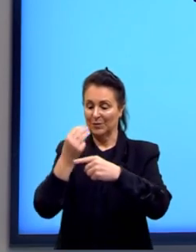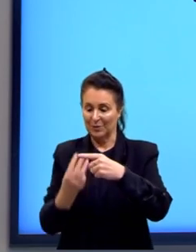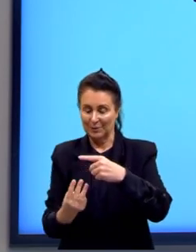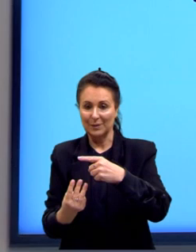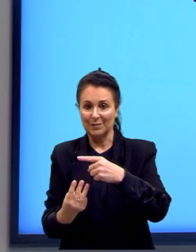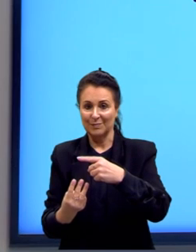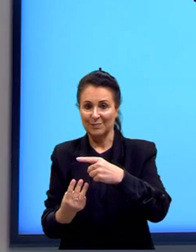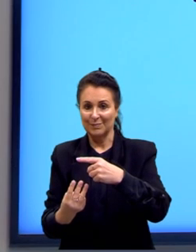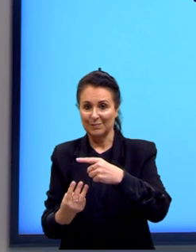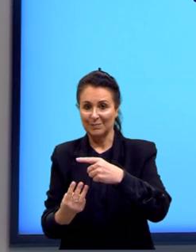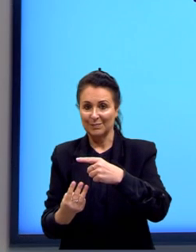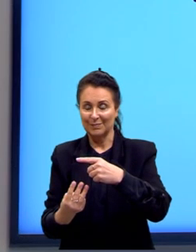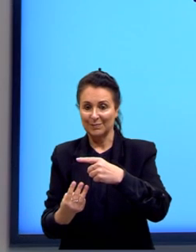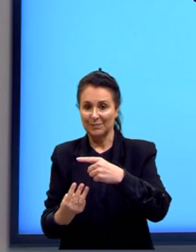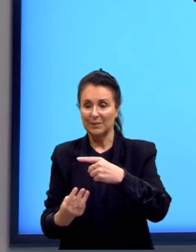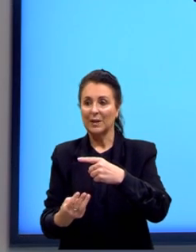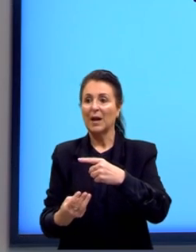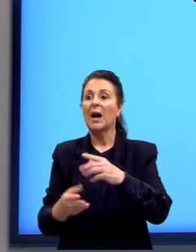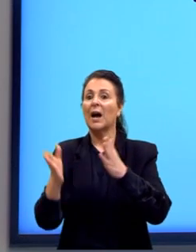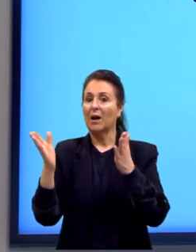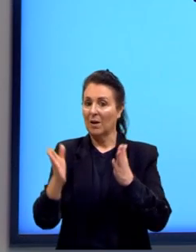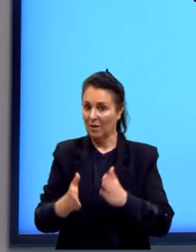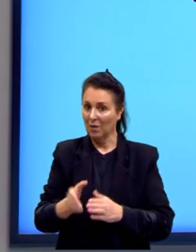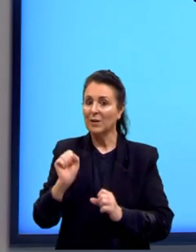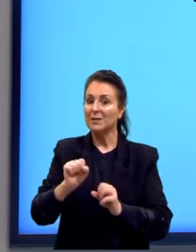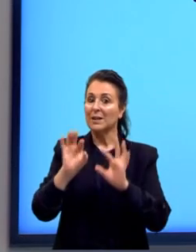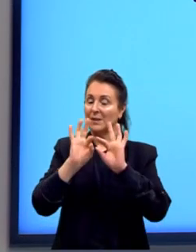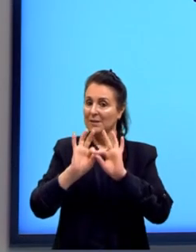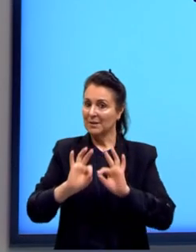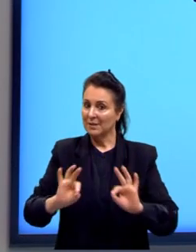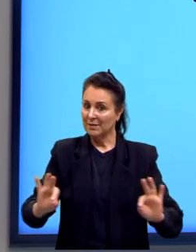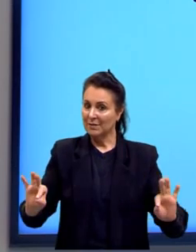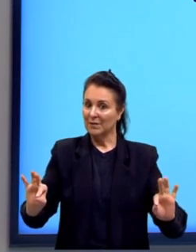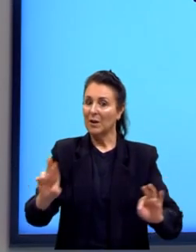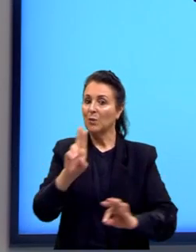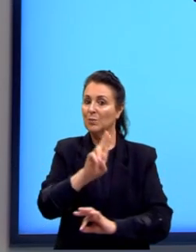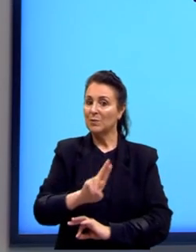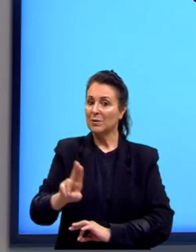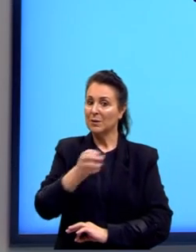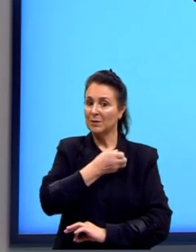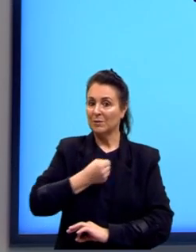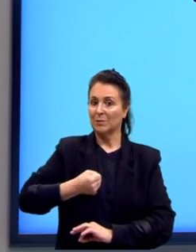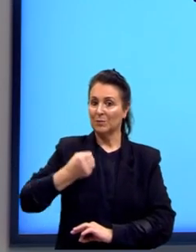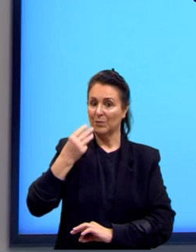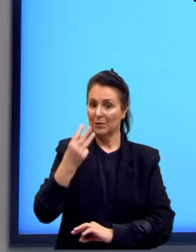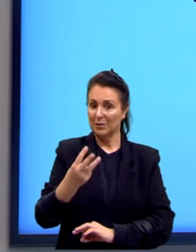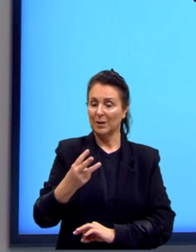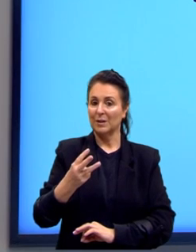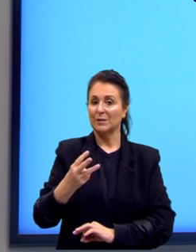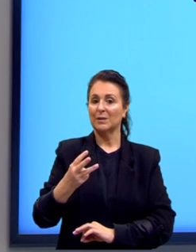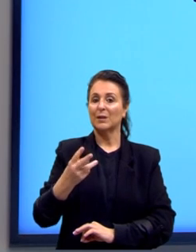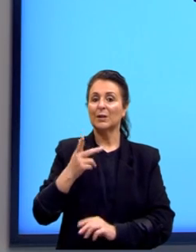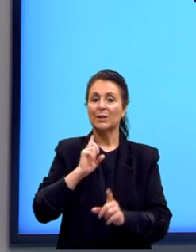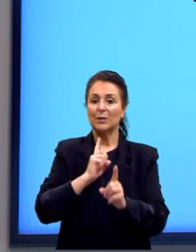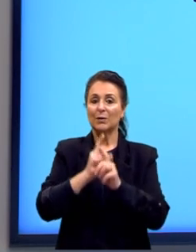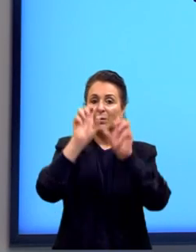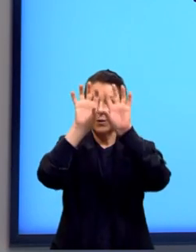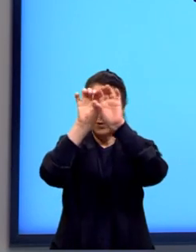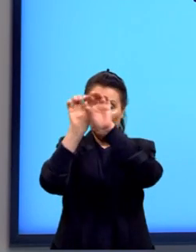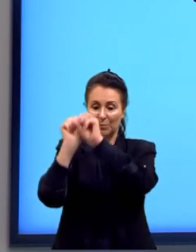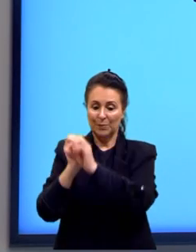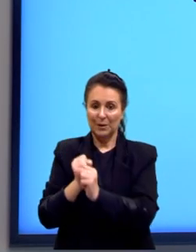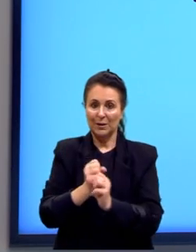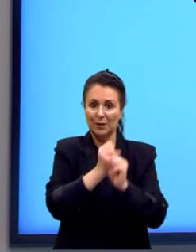aqui nós podemos simplificar Então por três chegando no perímetro de